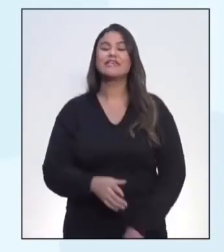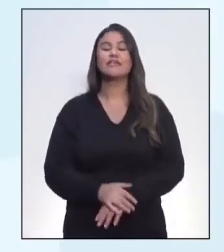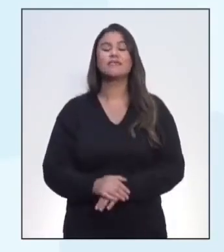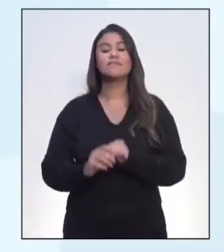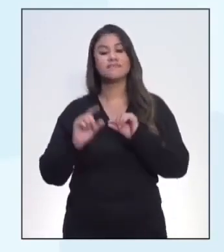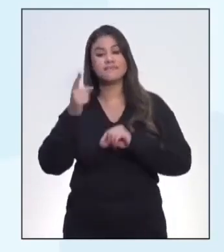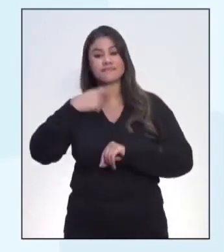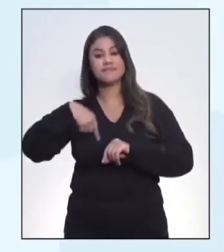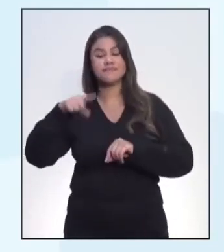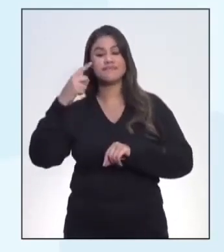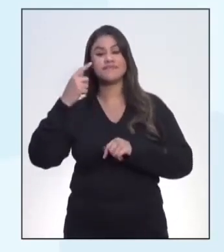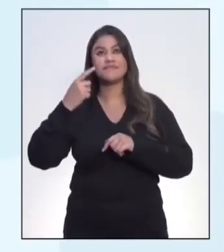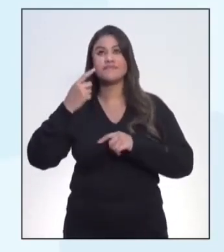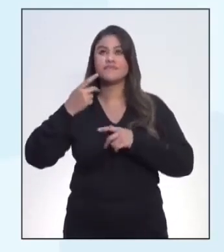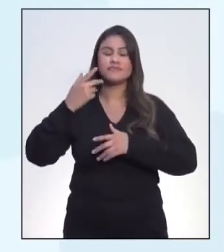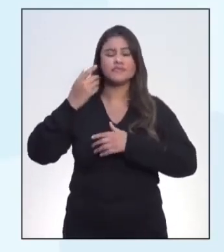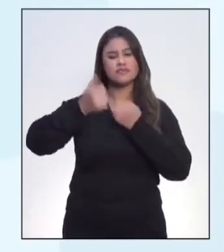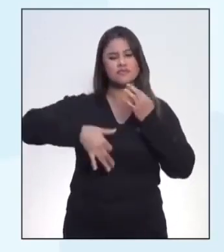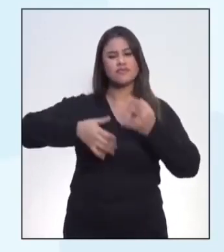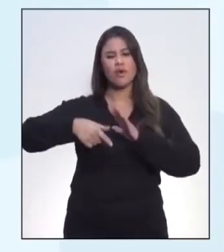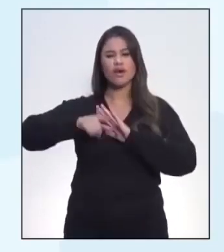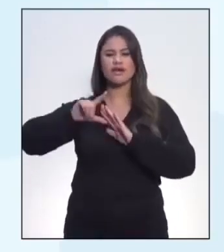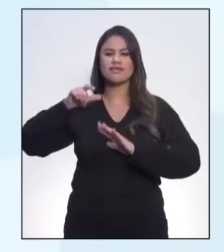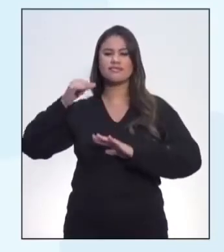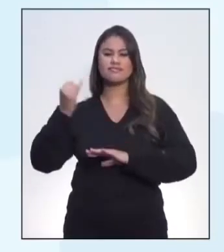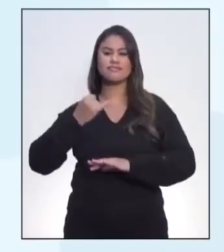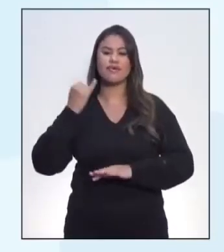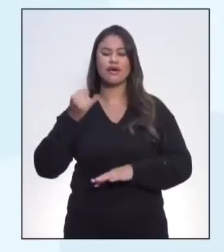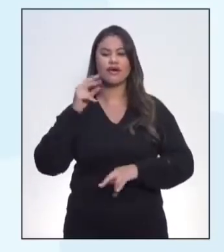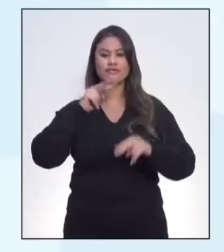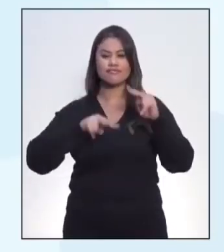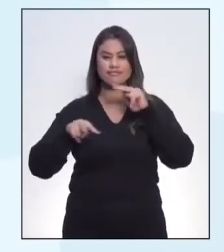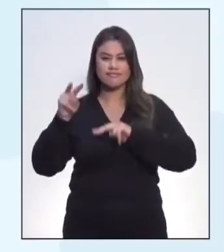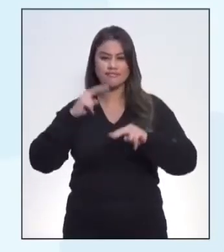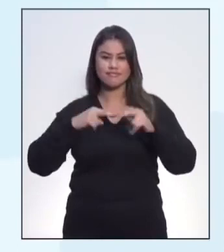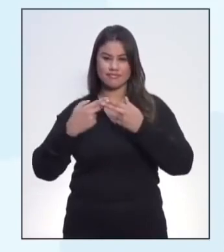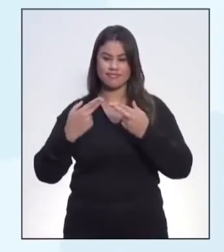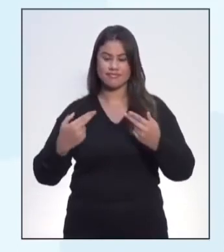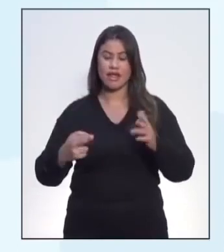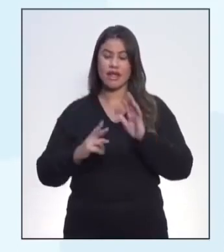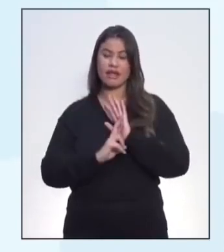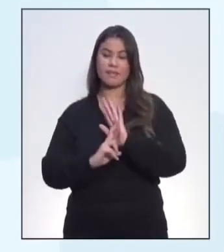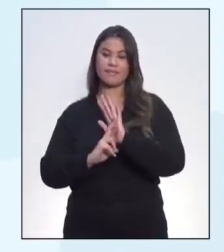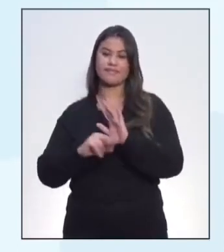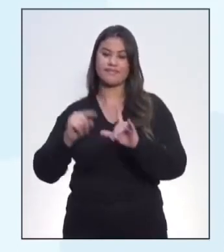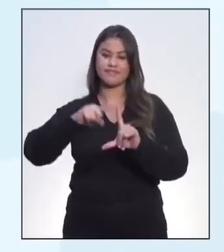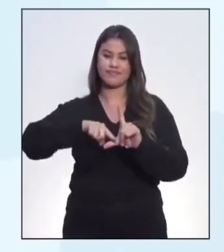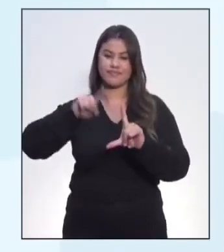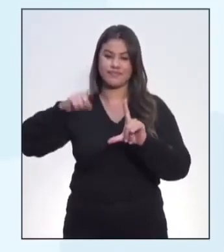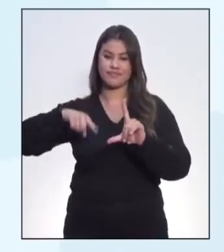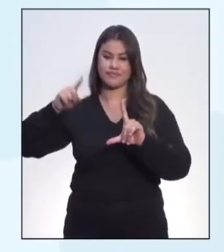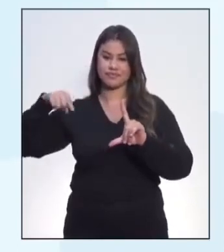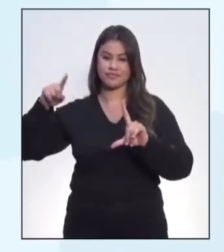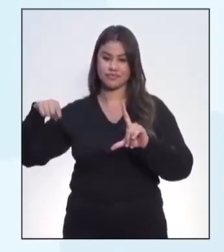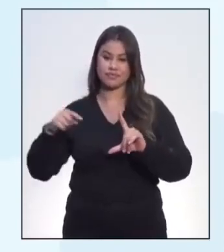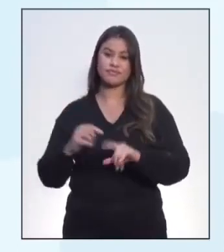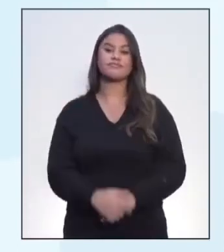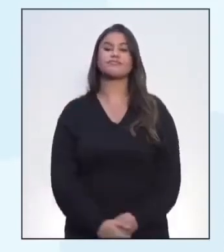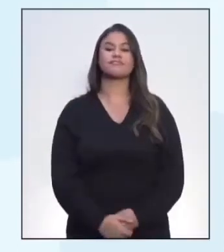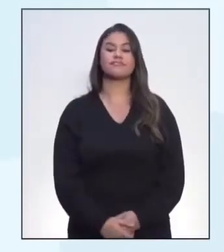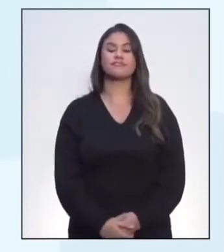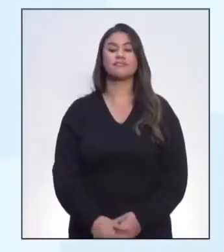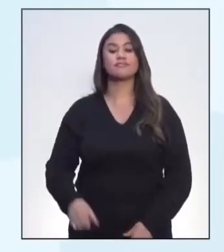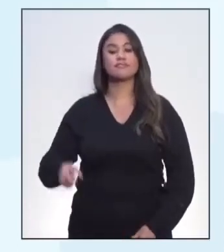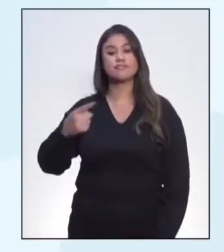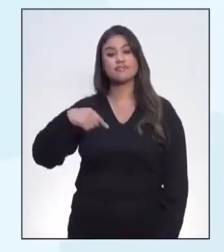da visualização, da conversão dessas informações em representações gráficas, e a ideia, não é,